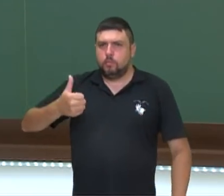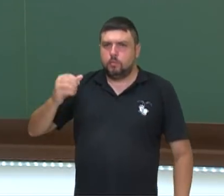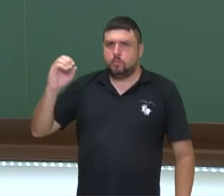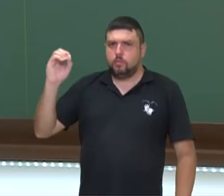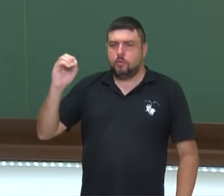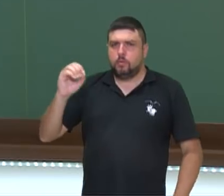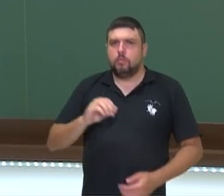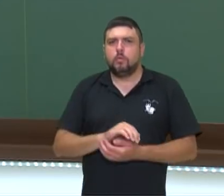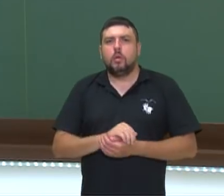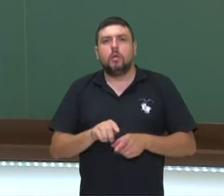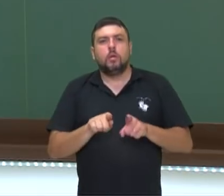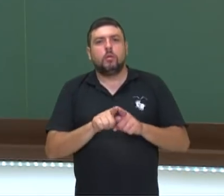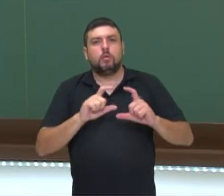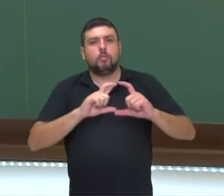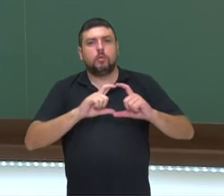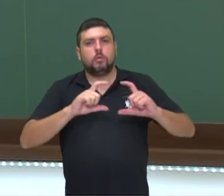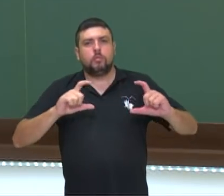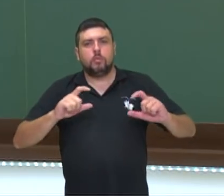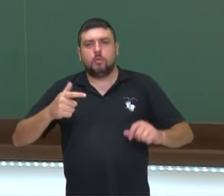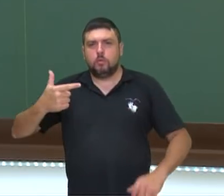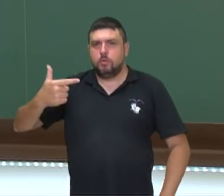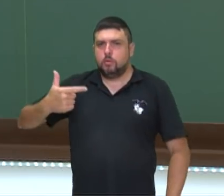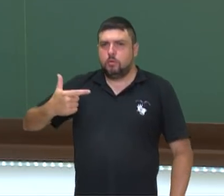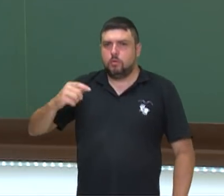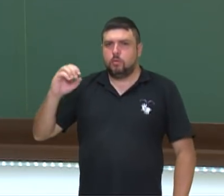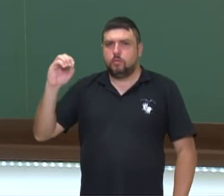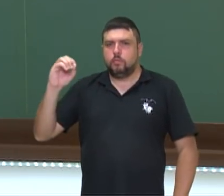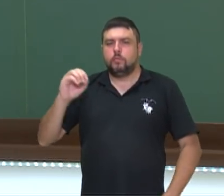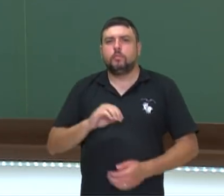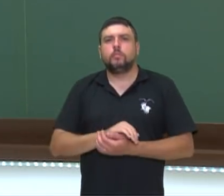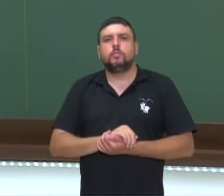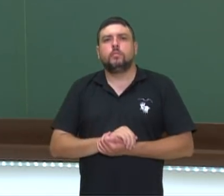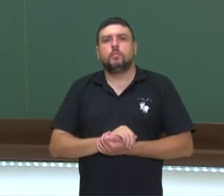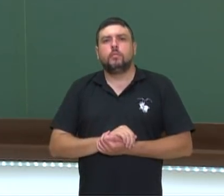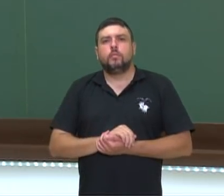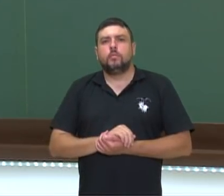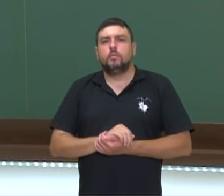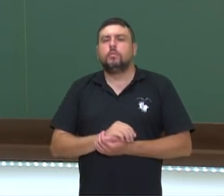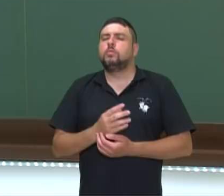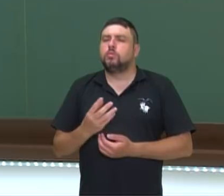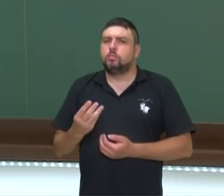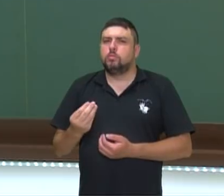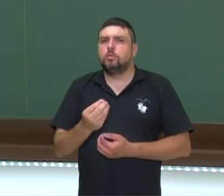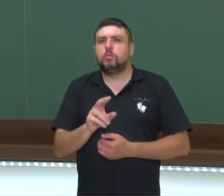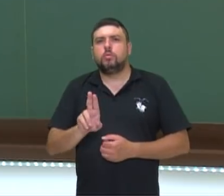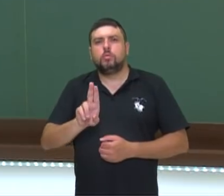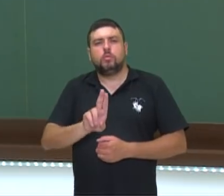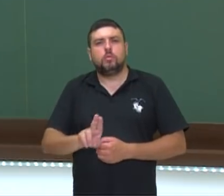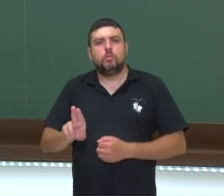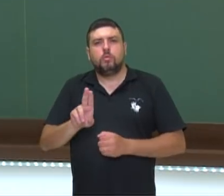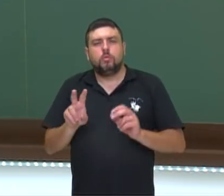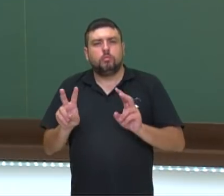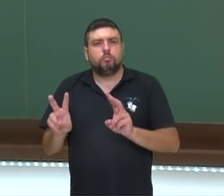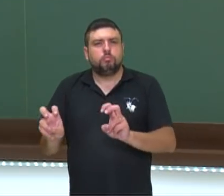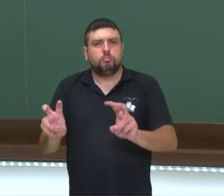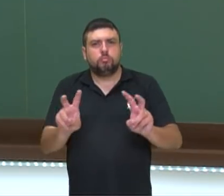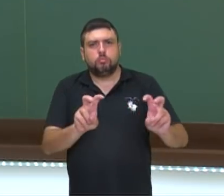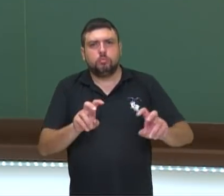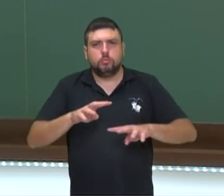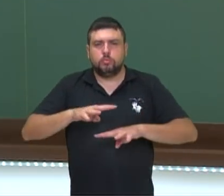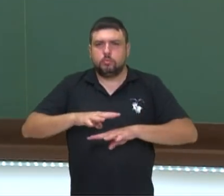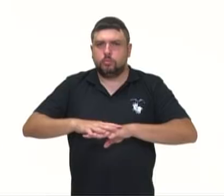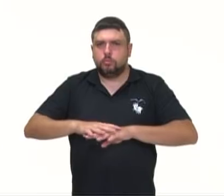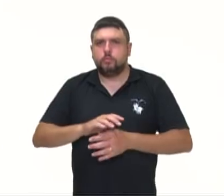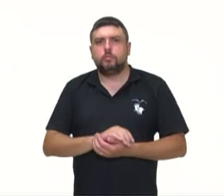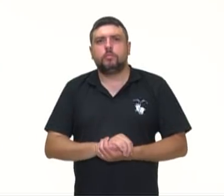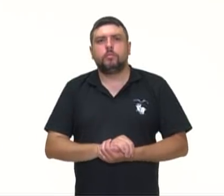equação de segundo grau, que são muito utilizadas em vários temas de matemática.